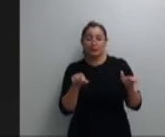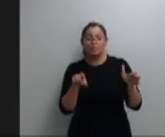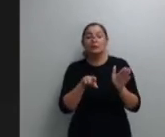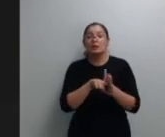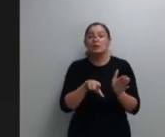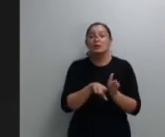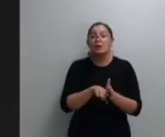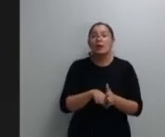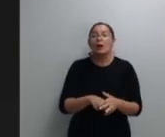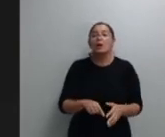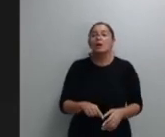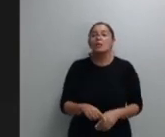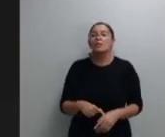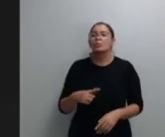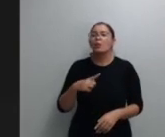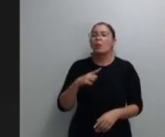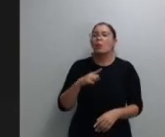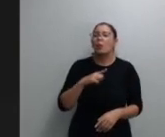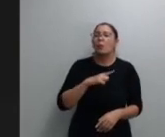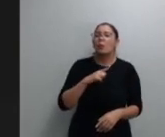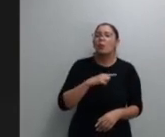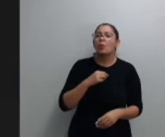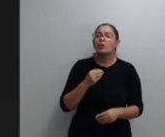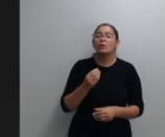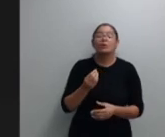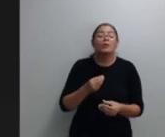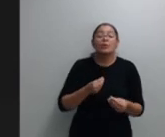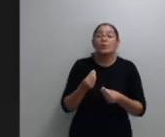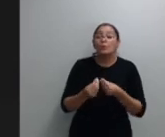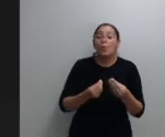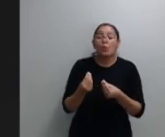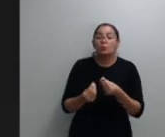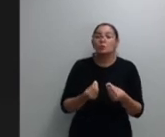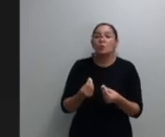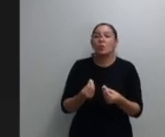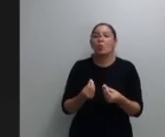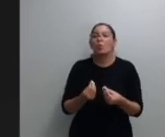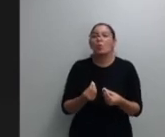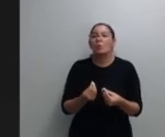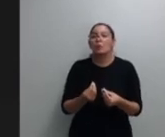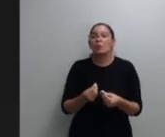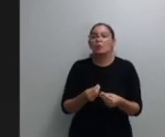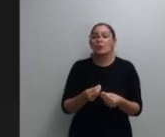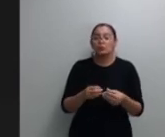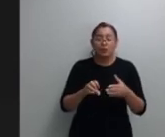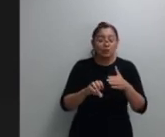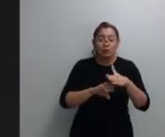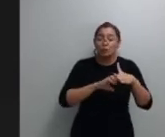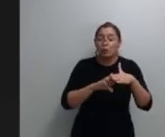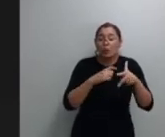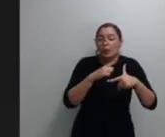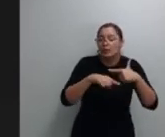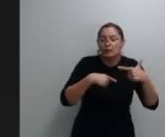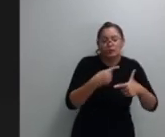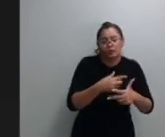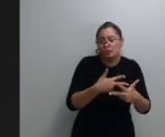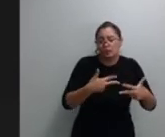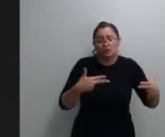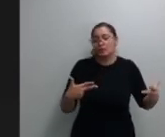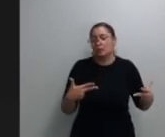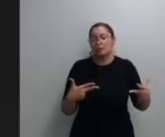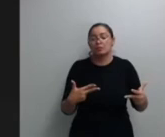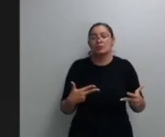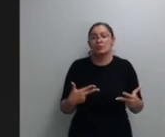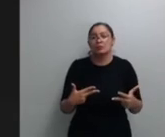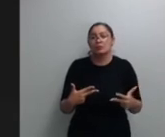digo eu relevante ao ponto de que o controle objeto do direito concorrencial visa a proteção da concorrência e